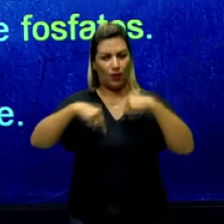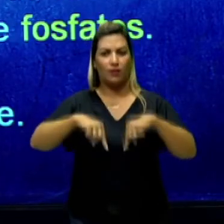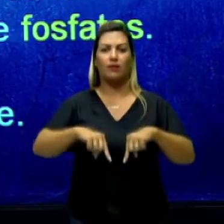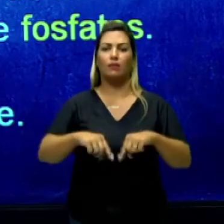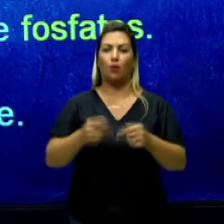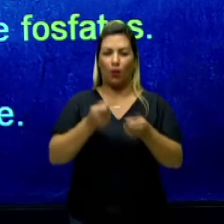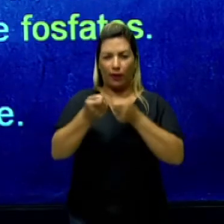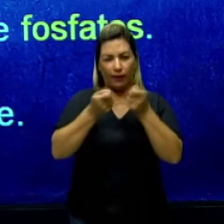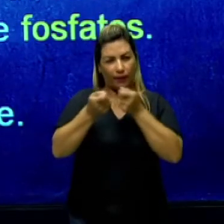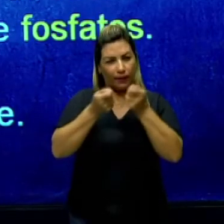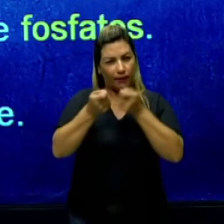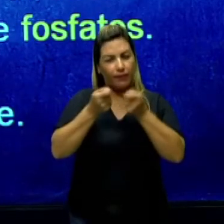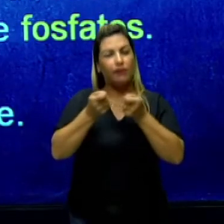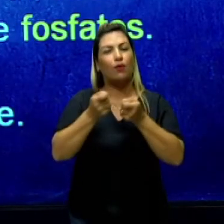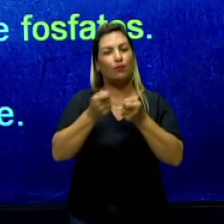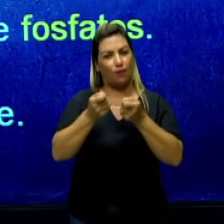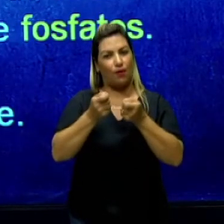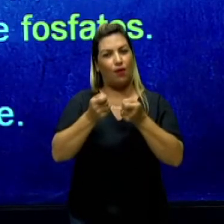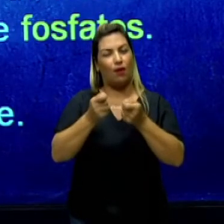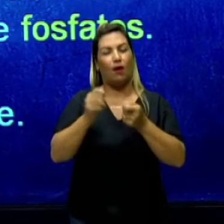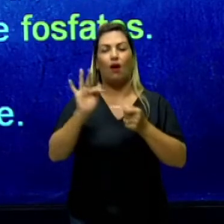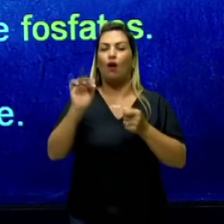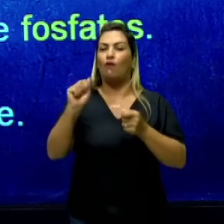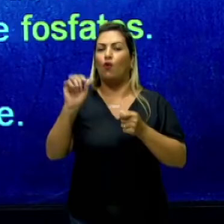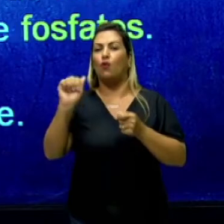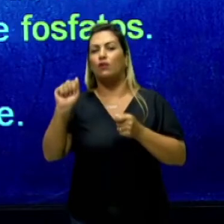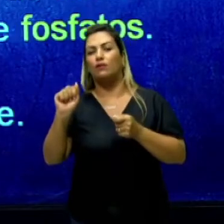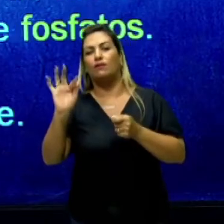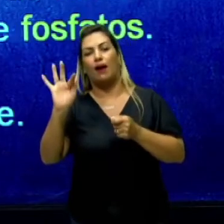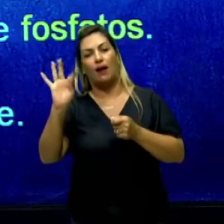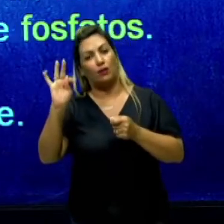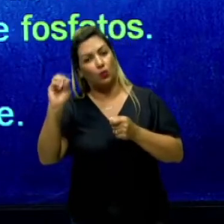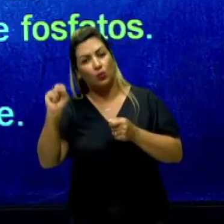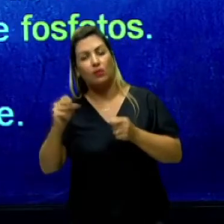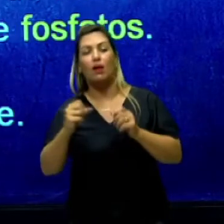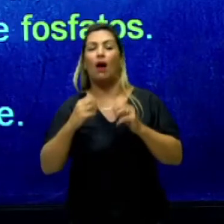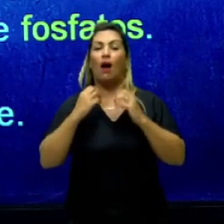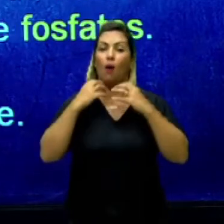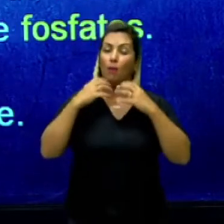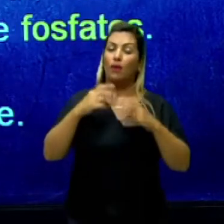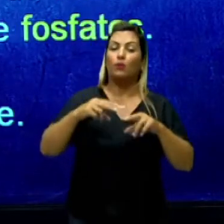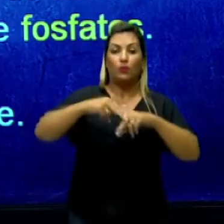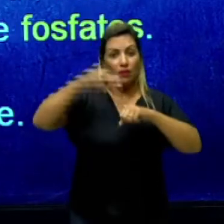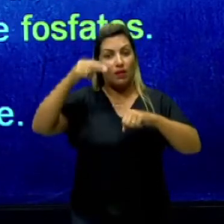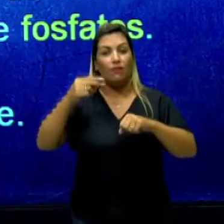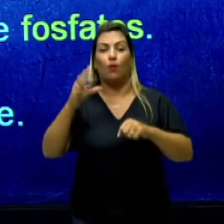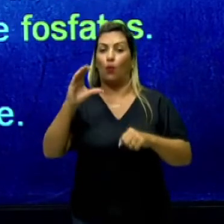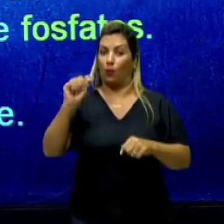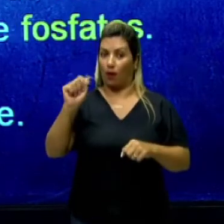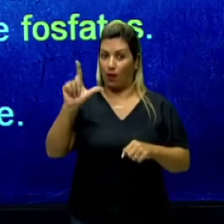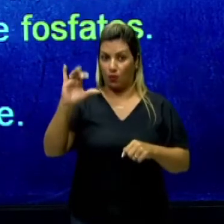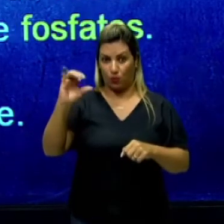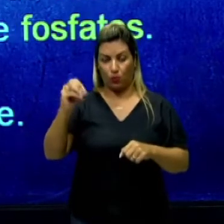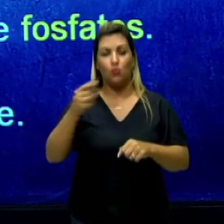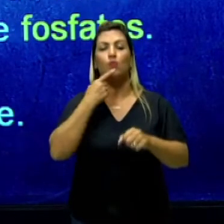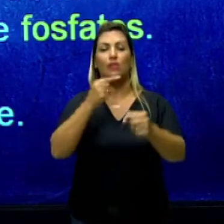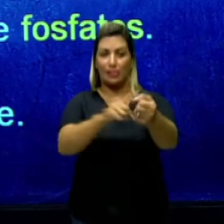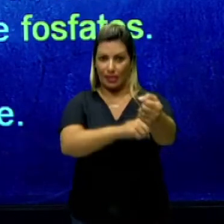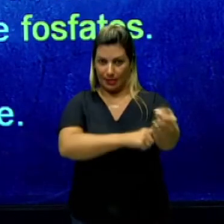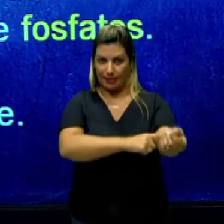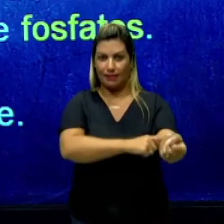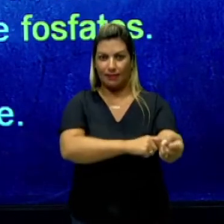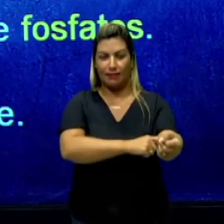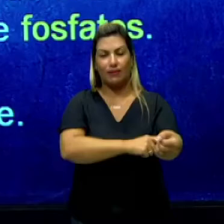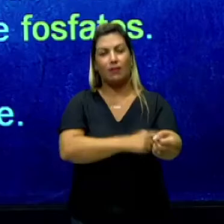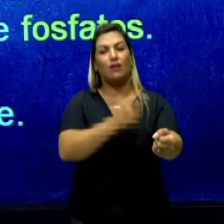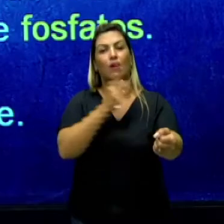na regulação de nutrientes como cálcio e fosfatos e promovem o aumento dos níveis de cálcio no sangue. Ou seja, o